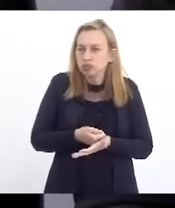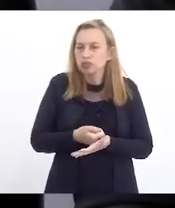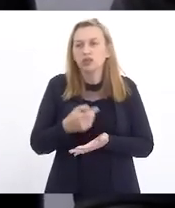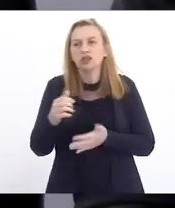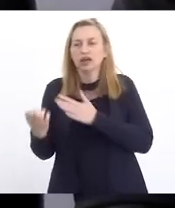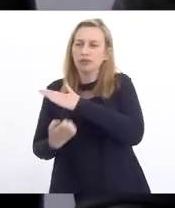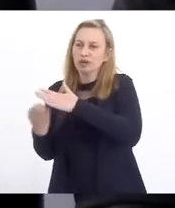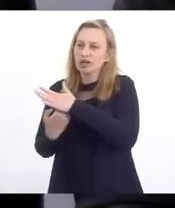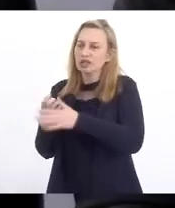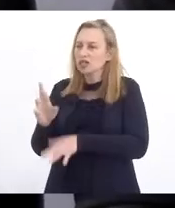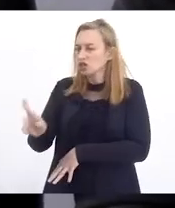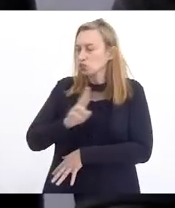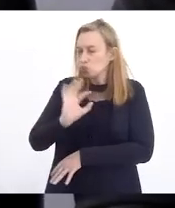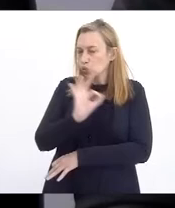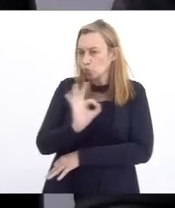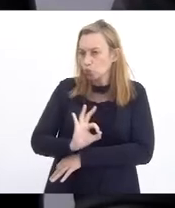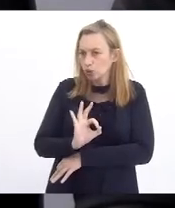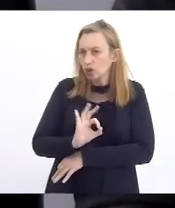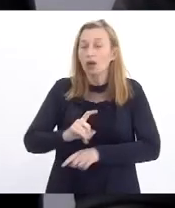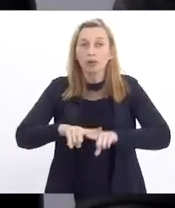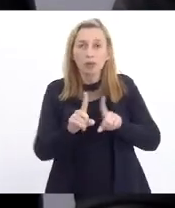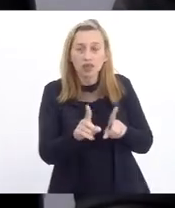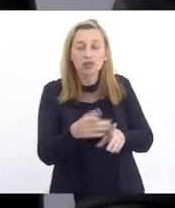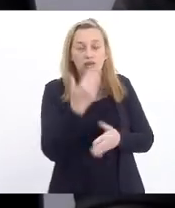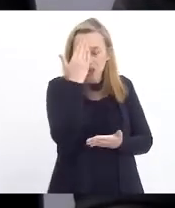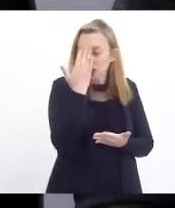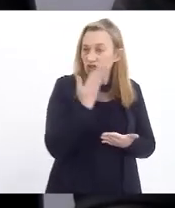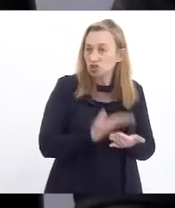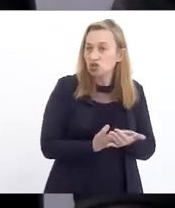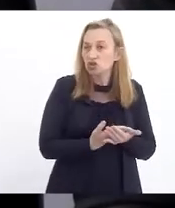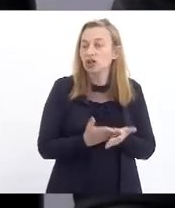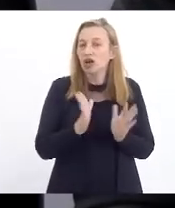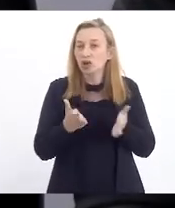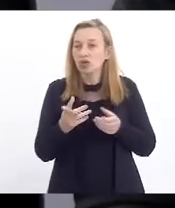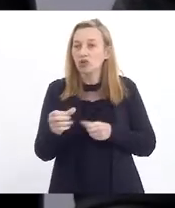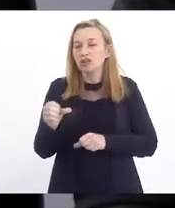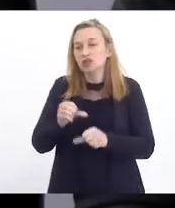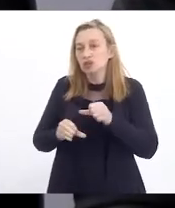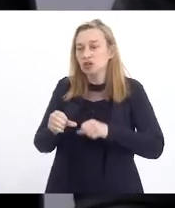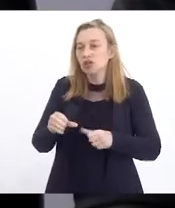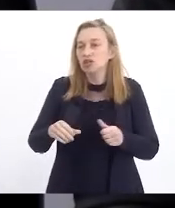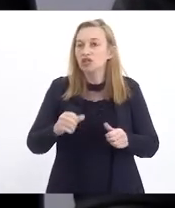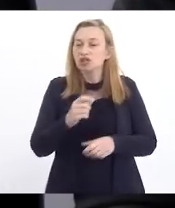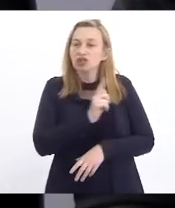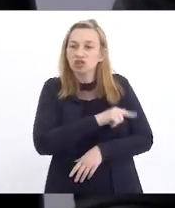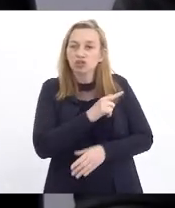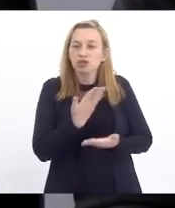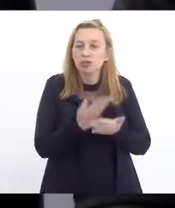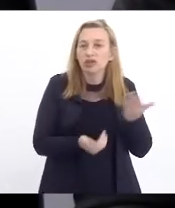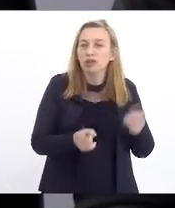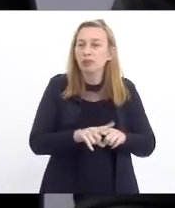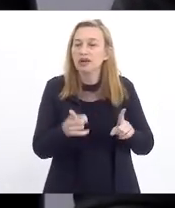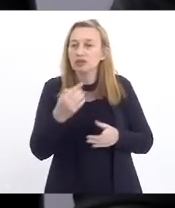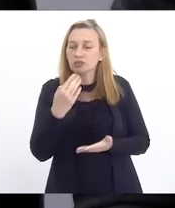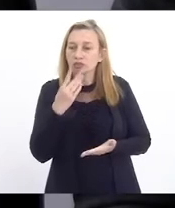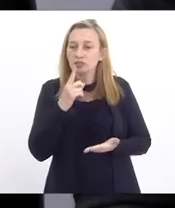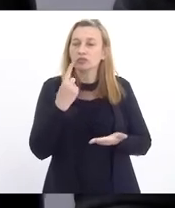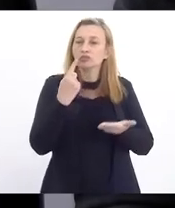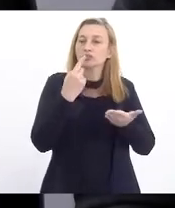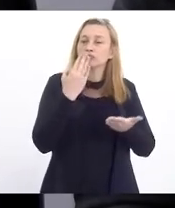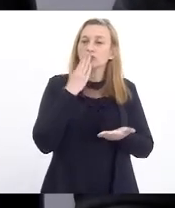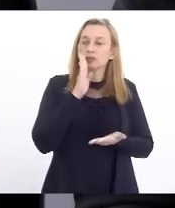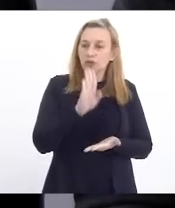agência e não obteve resposta. Mas eu acredito, né, que com essas trocas de gestão, talvez isso tenha se perdido, mas me comprometo a enviar